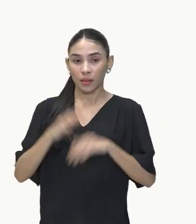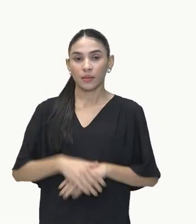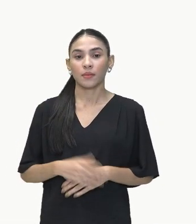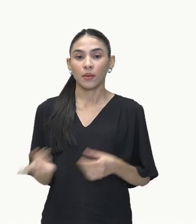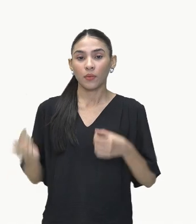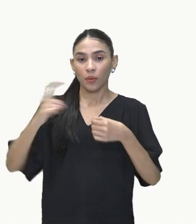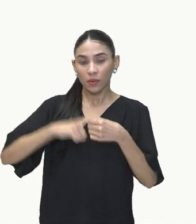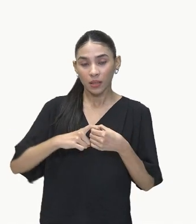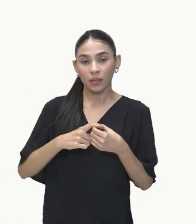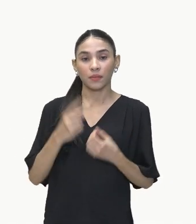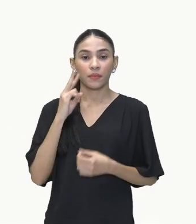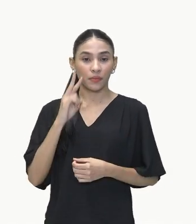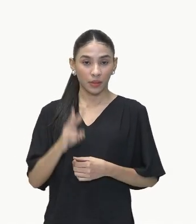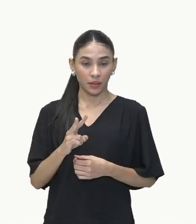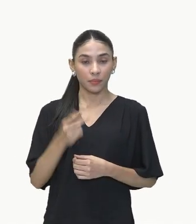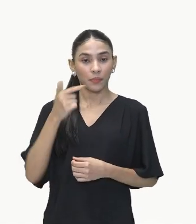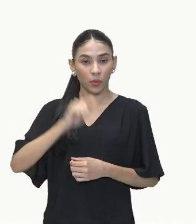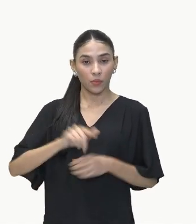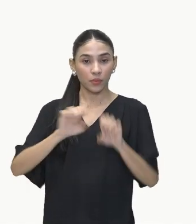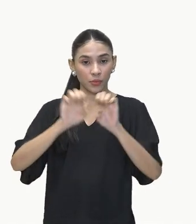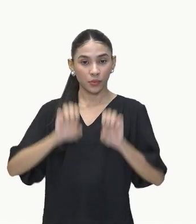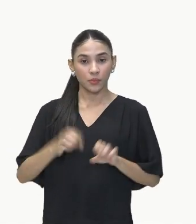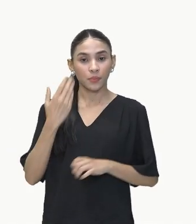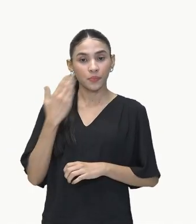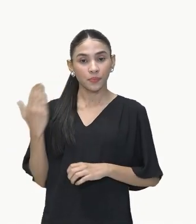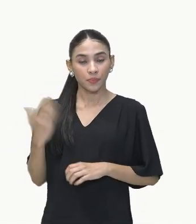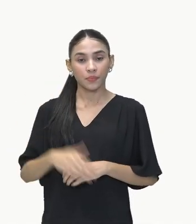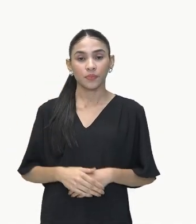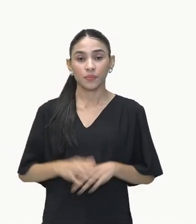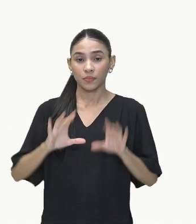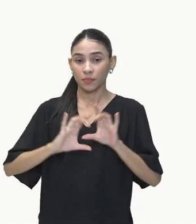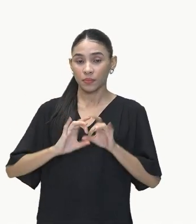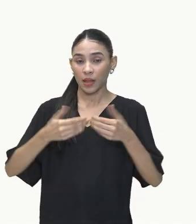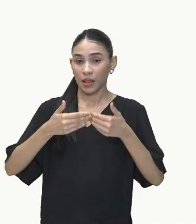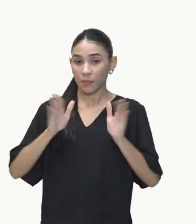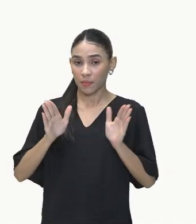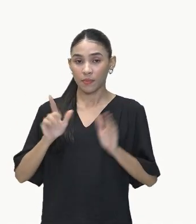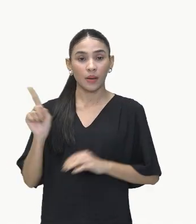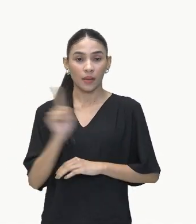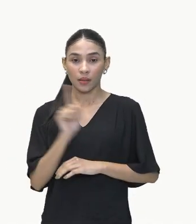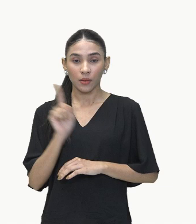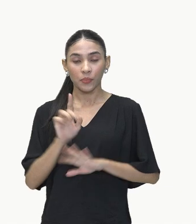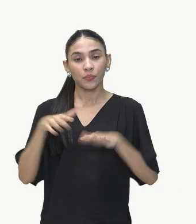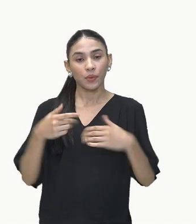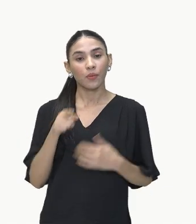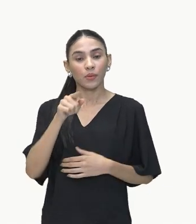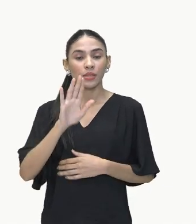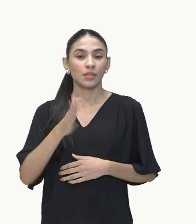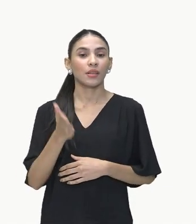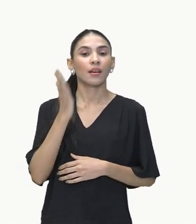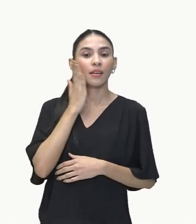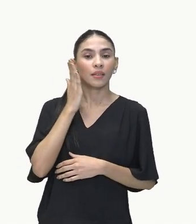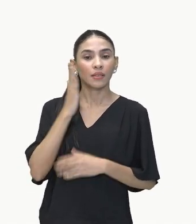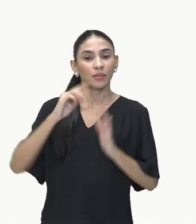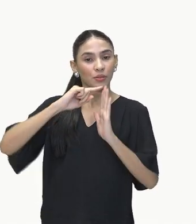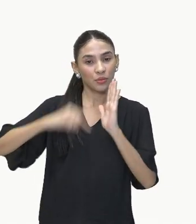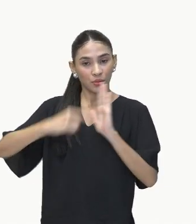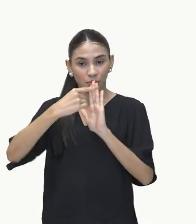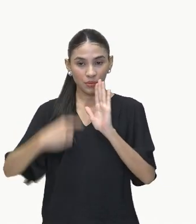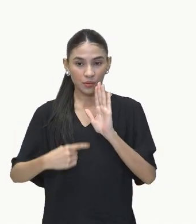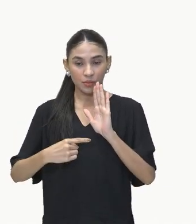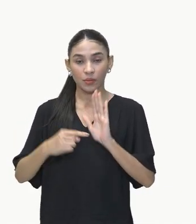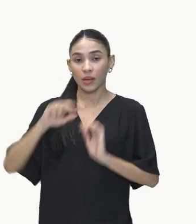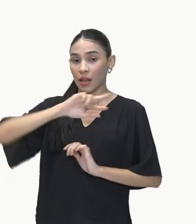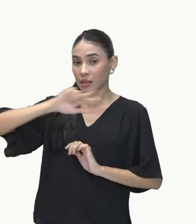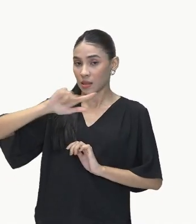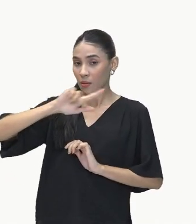para vocês verem a estrutura. Essa é uma cadeia aberta? Não. Então, você já elimina isso aqui, ó. Já não é a